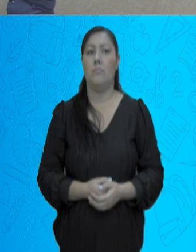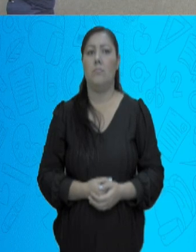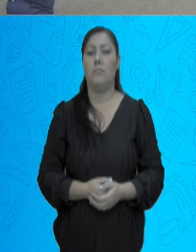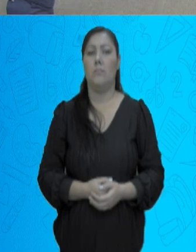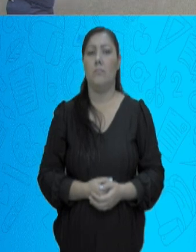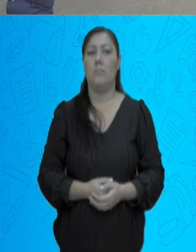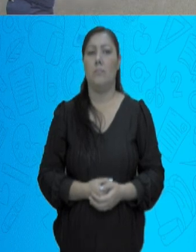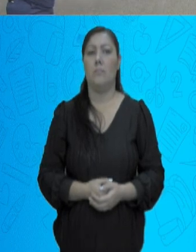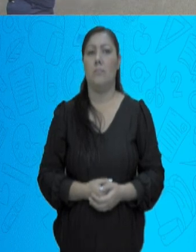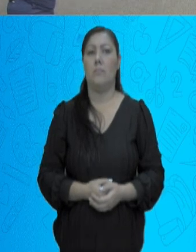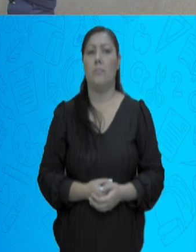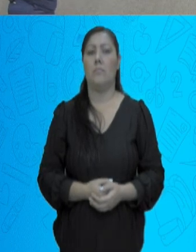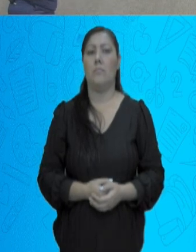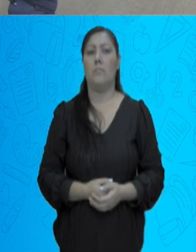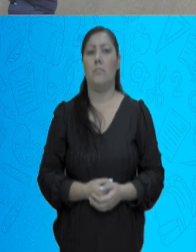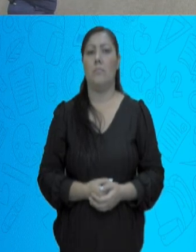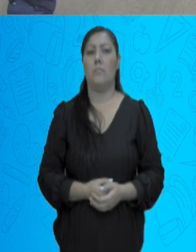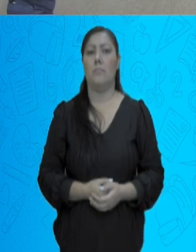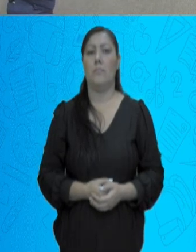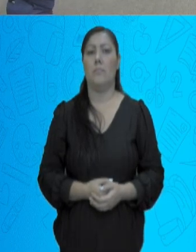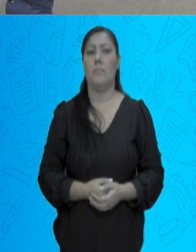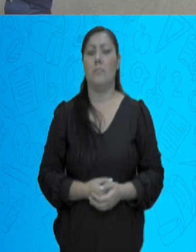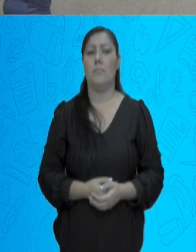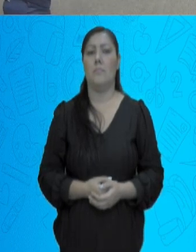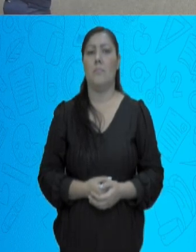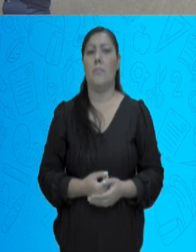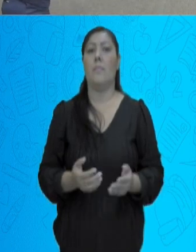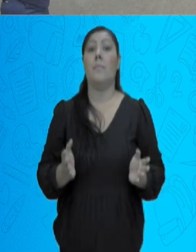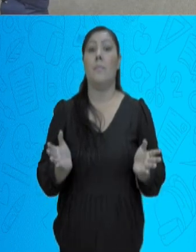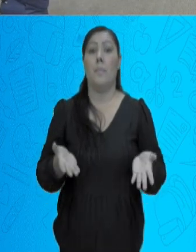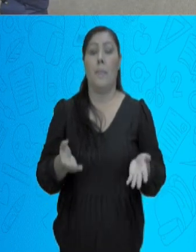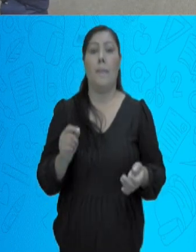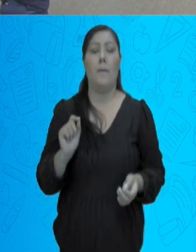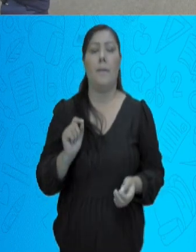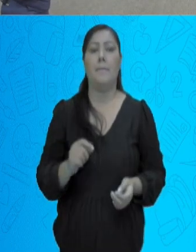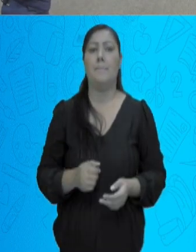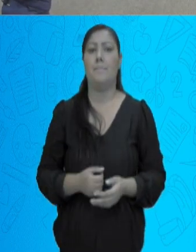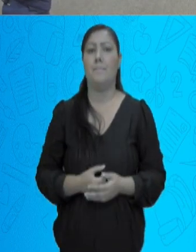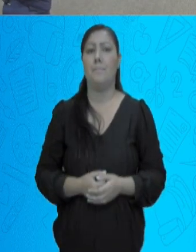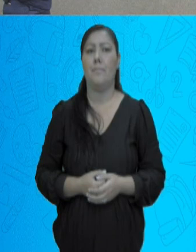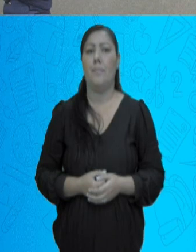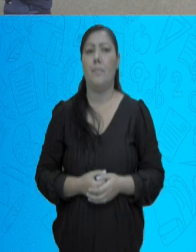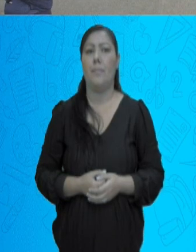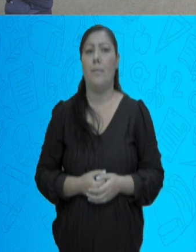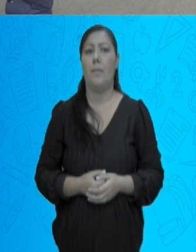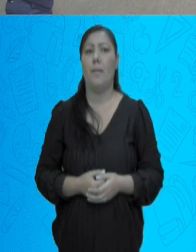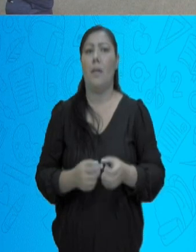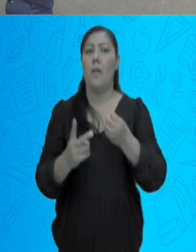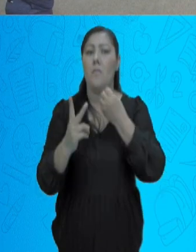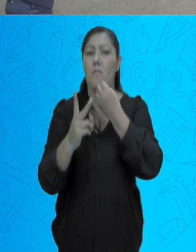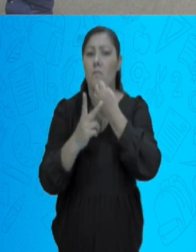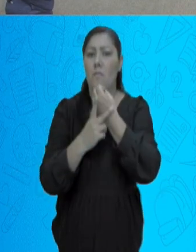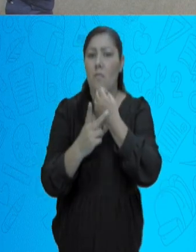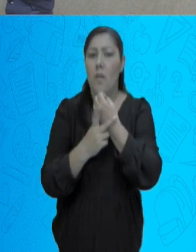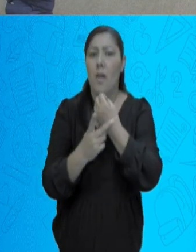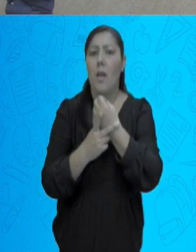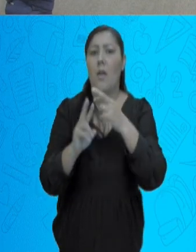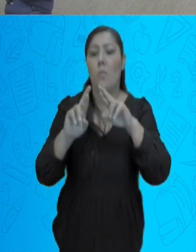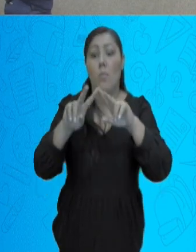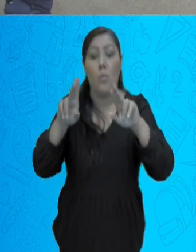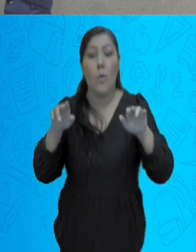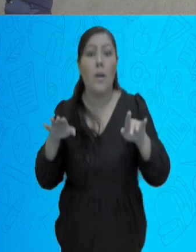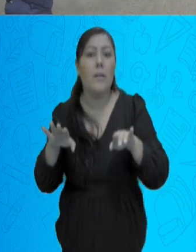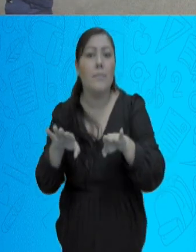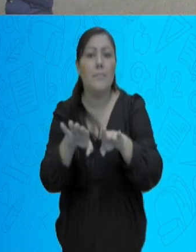estamos falando dos verbos regulares. Agora, aqueles verbos que já modificam,